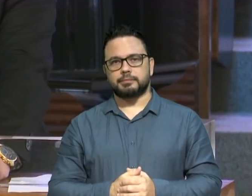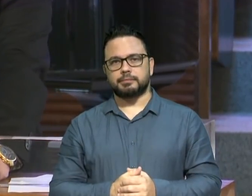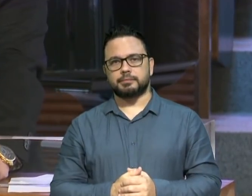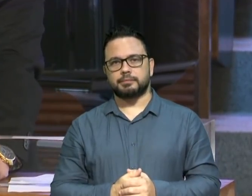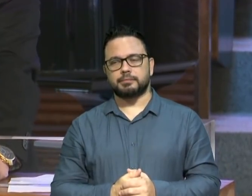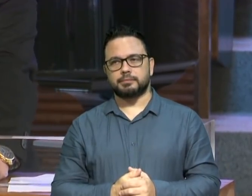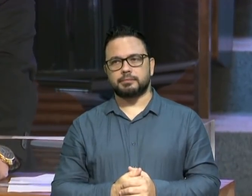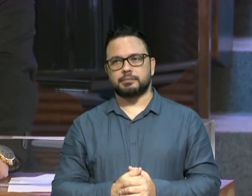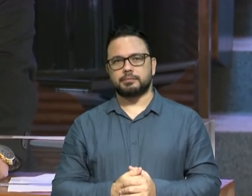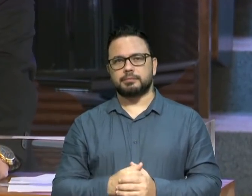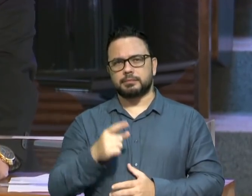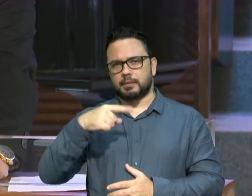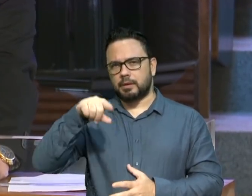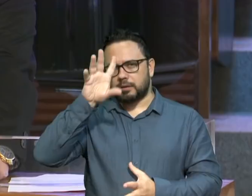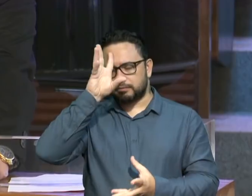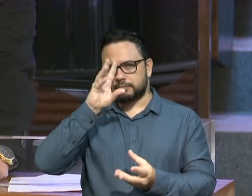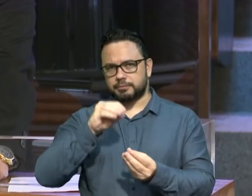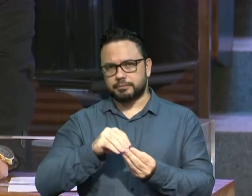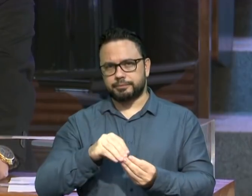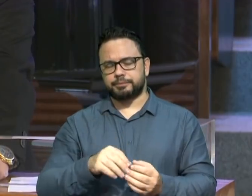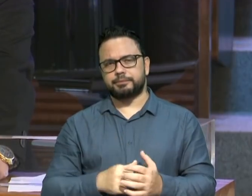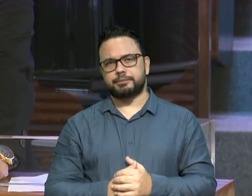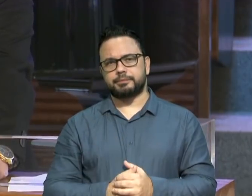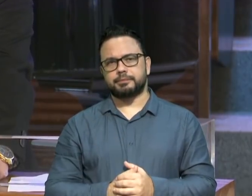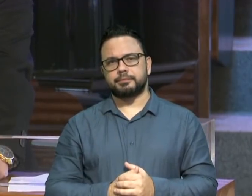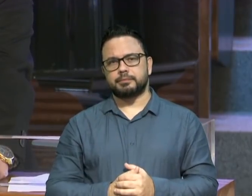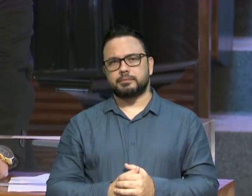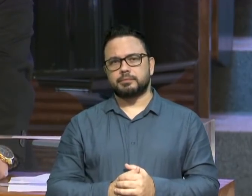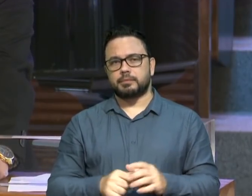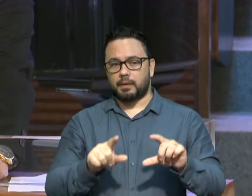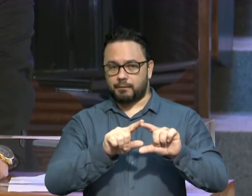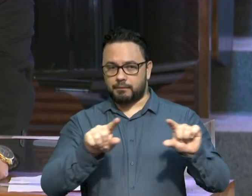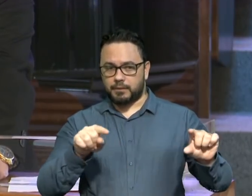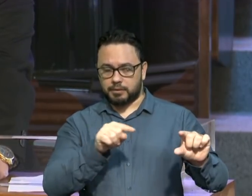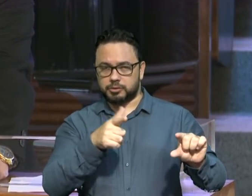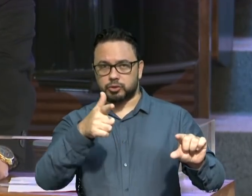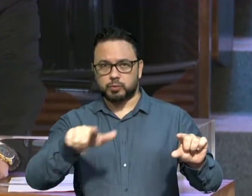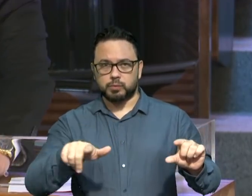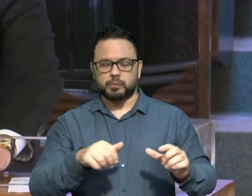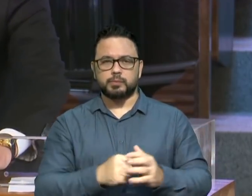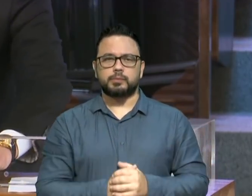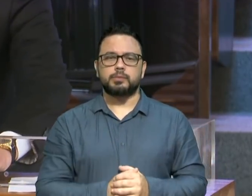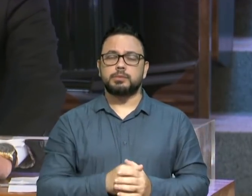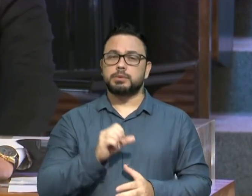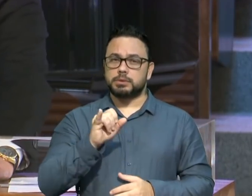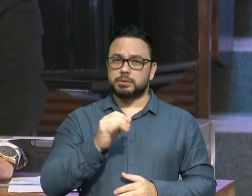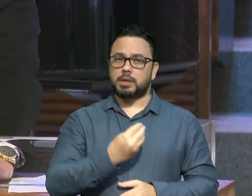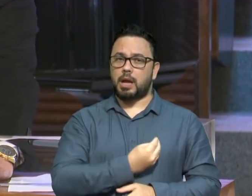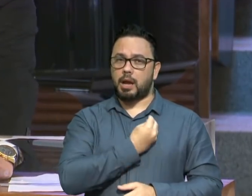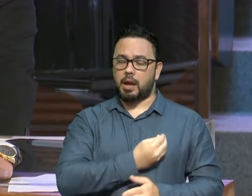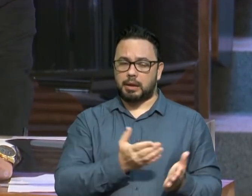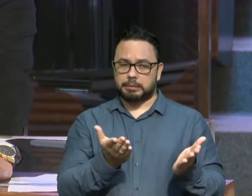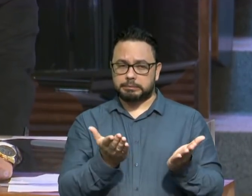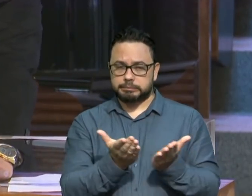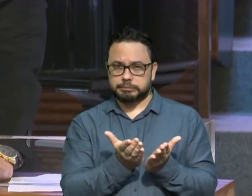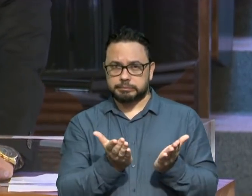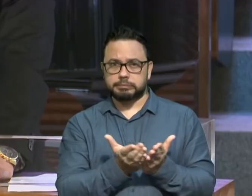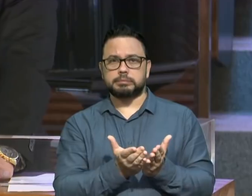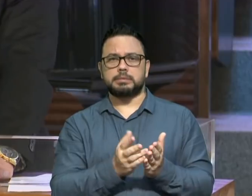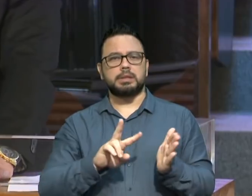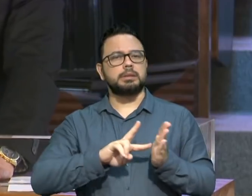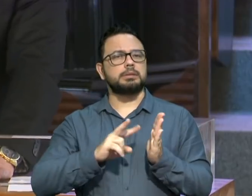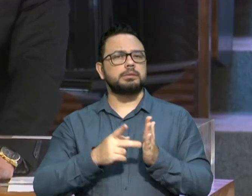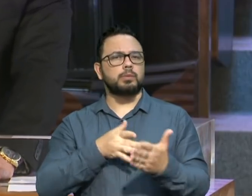fim da Guarda de outra frase eu vou repetir a primeira e se a vida cristã é uma rua sem saída